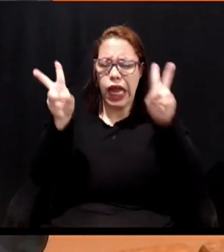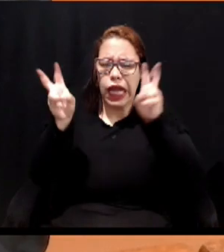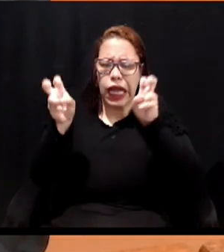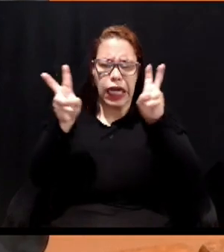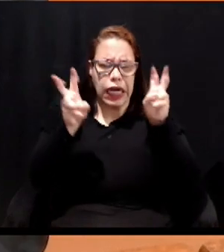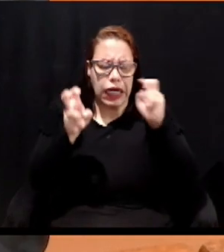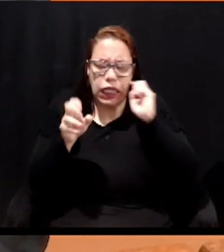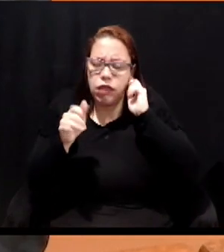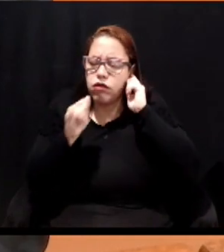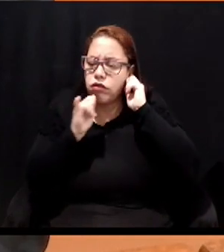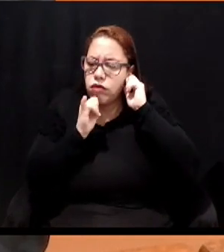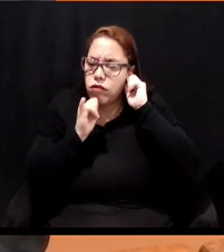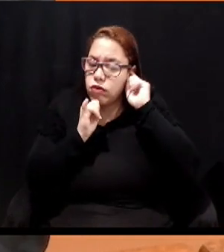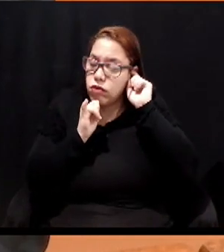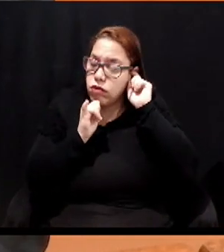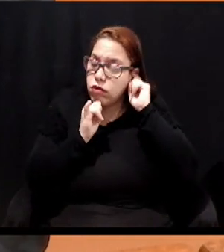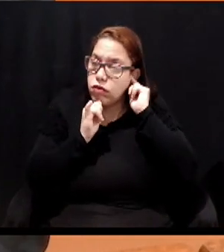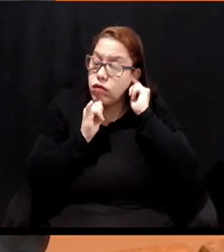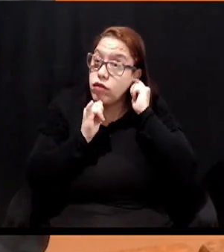até mesmo